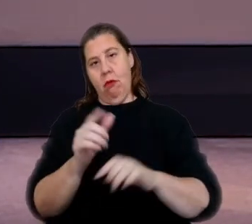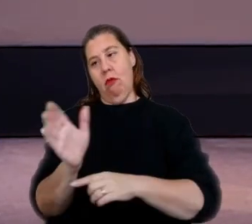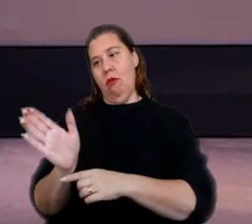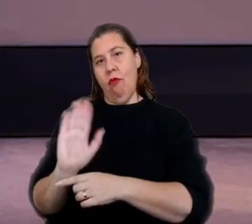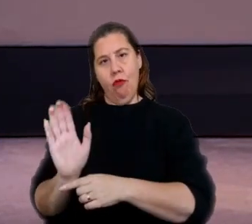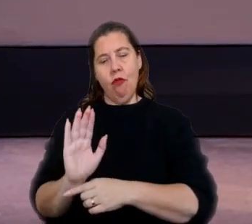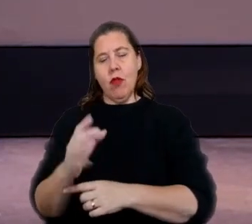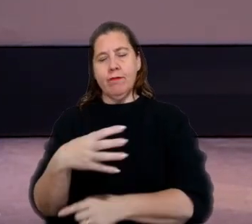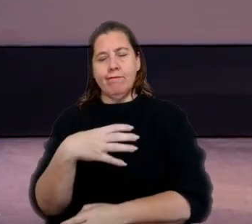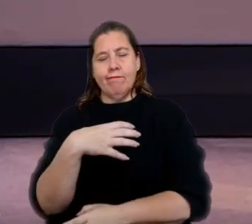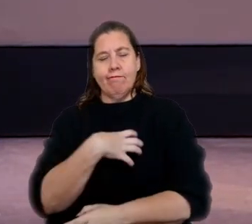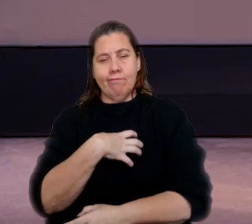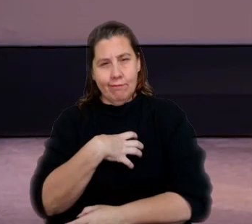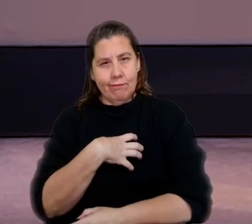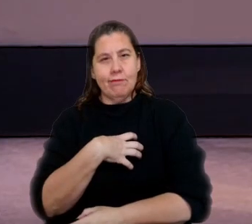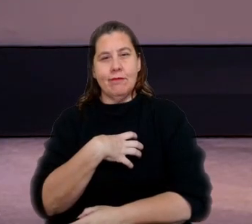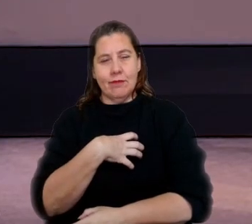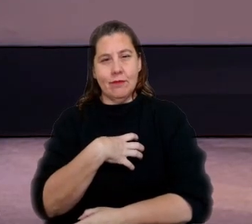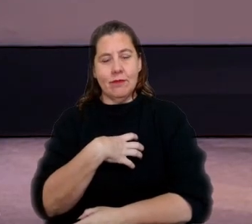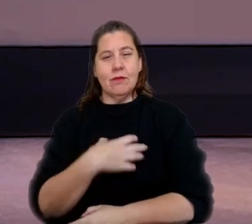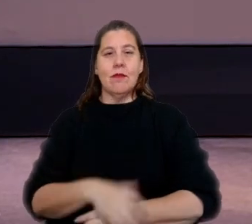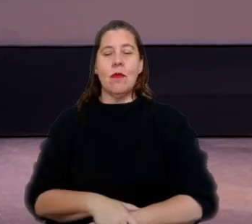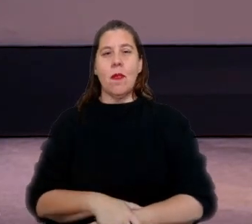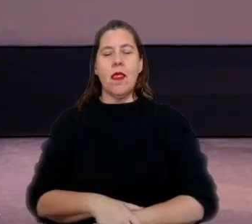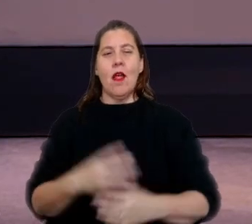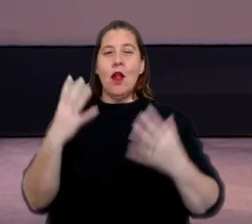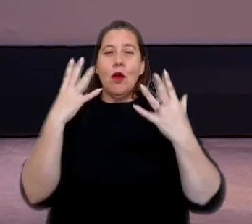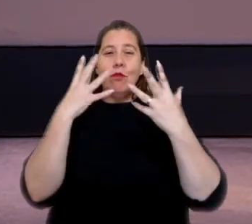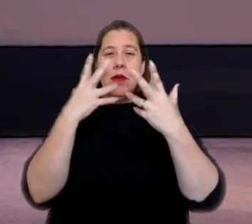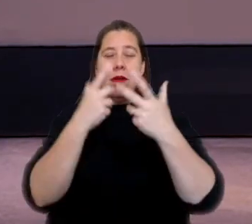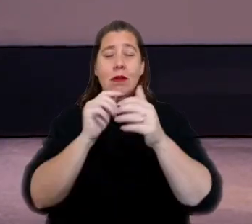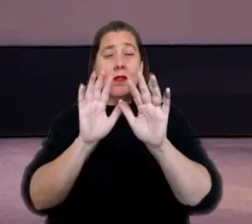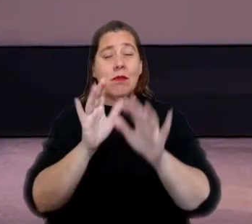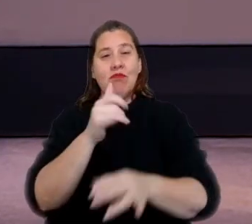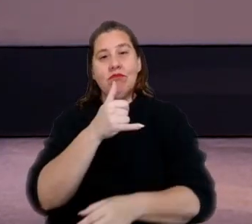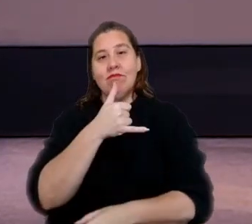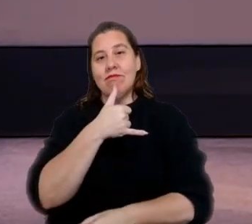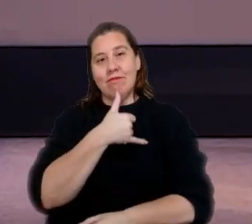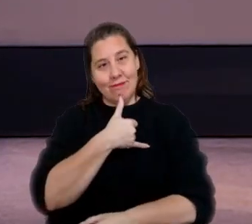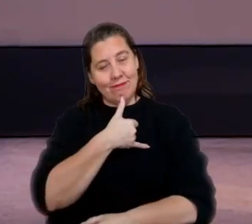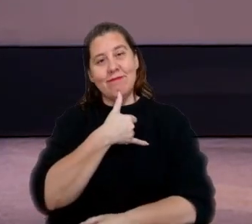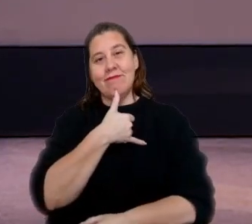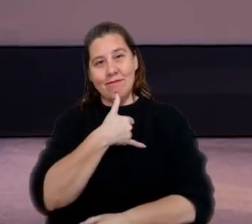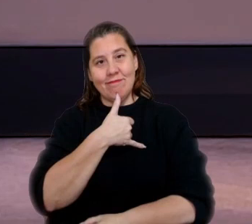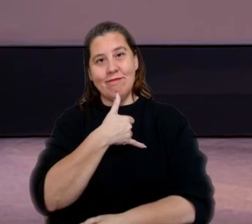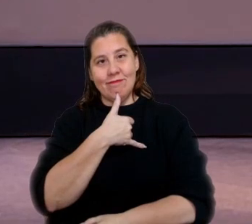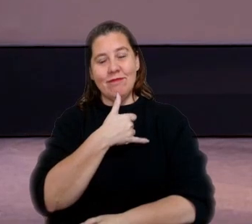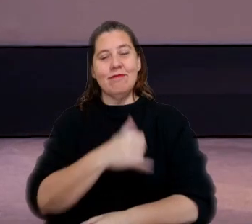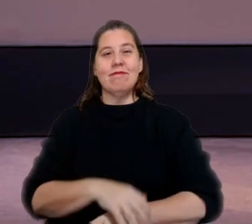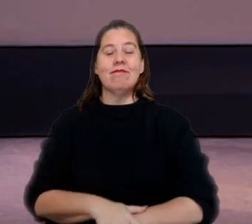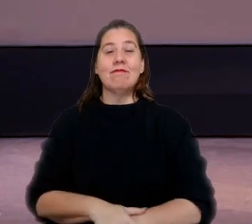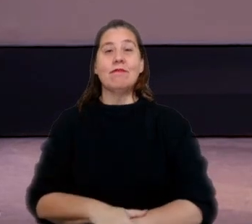um filme muito comovente, de uma beleza triste,